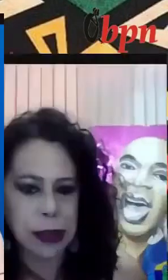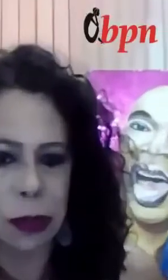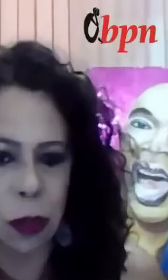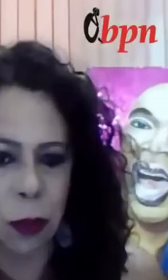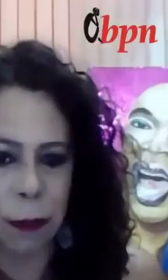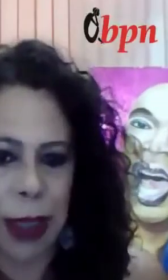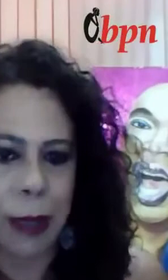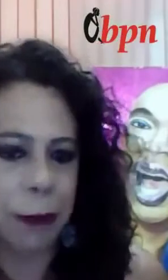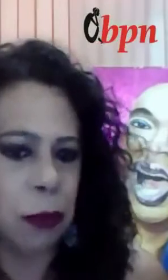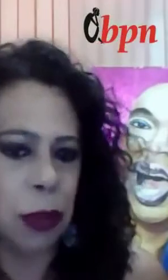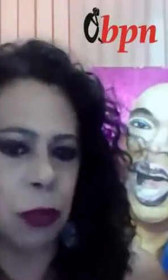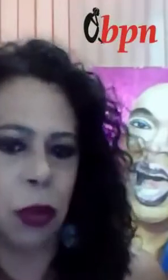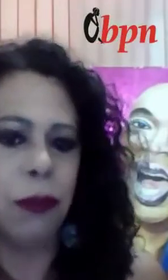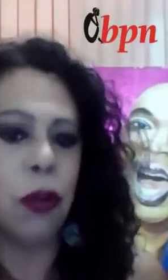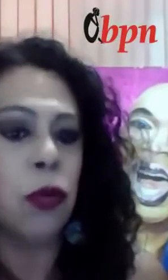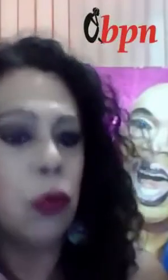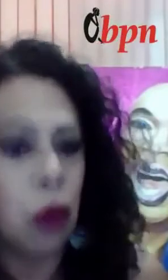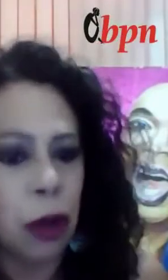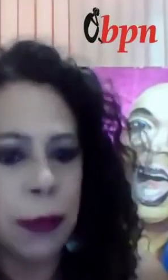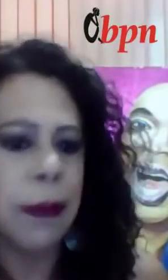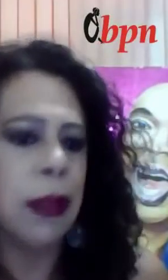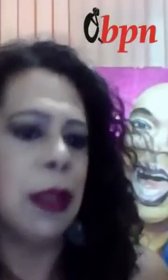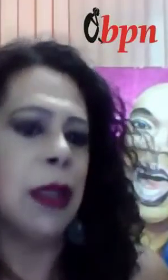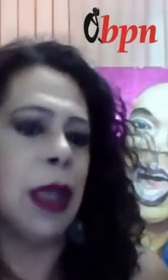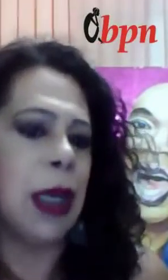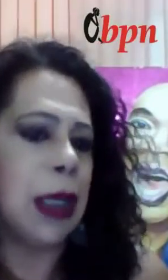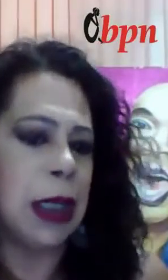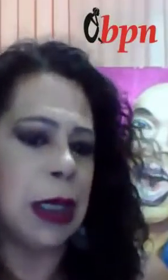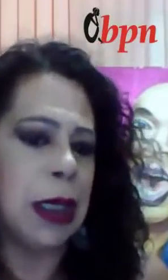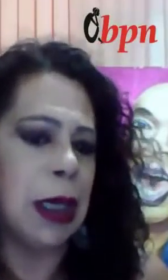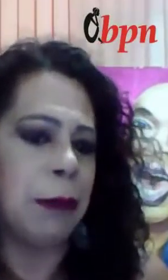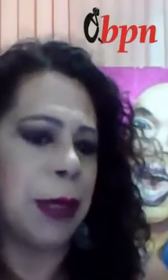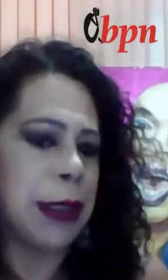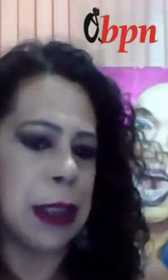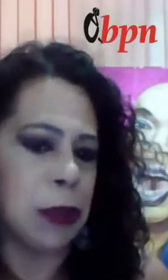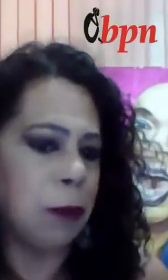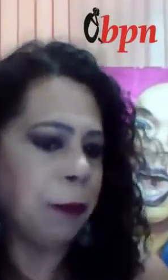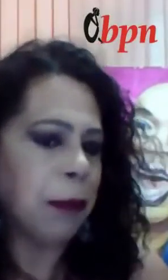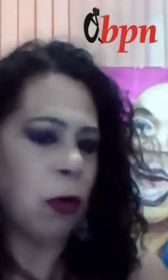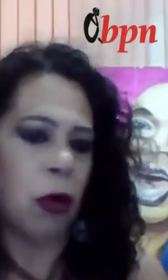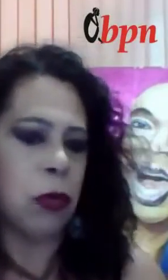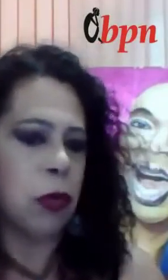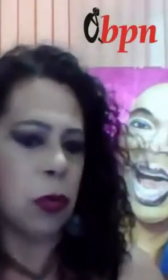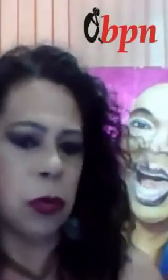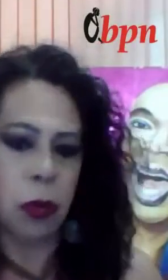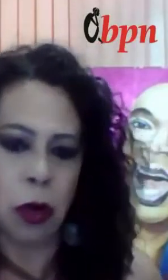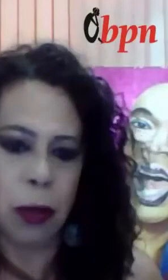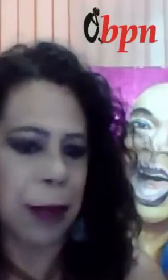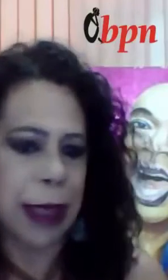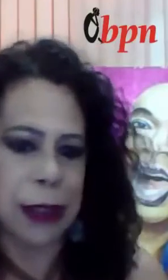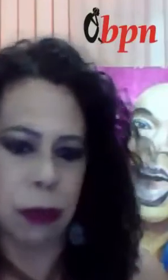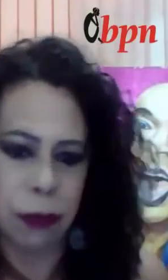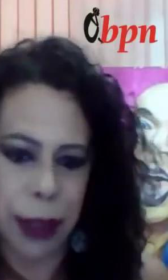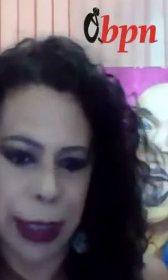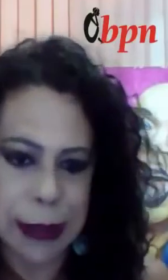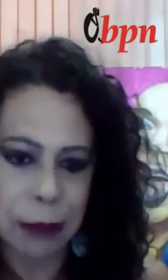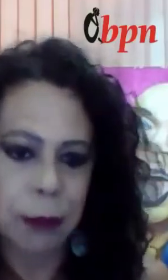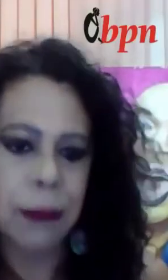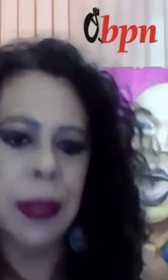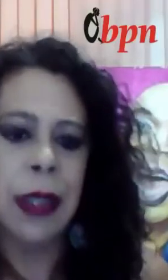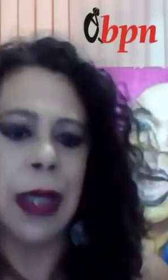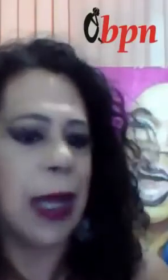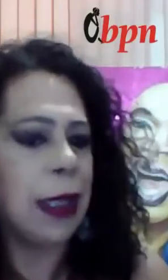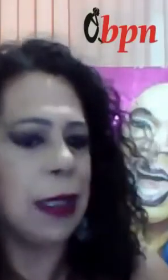início da organização do COPENE, o teu nome foi o nome, né, que apareceu como o nome para essa